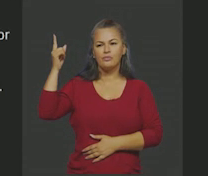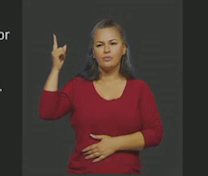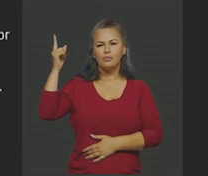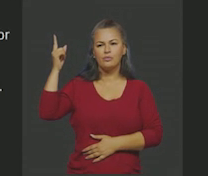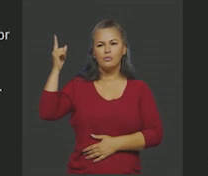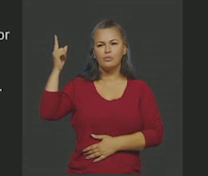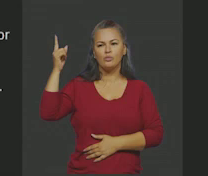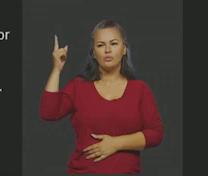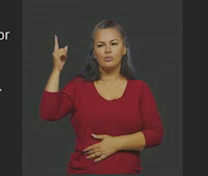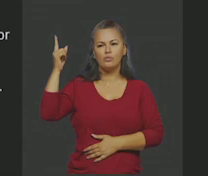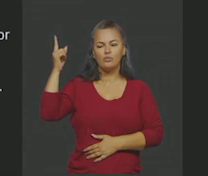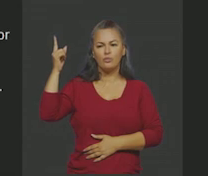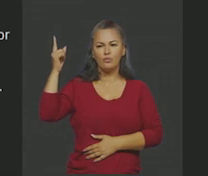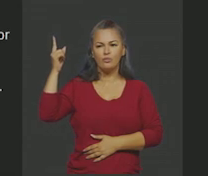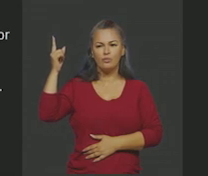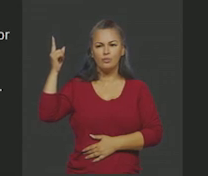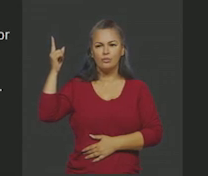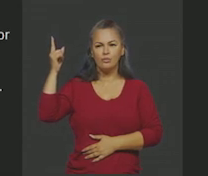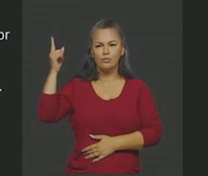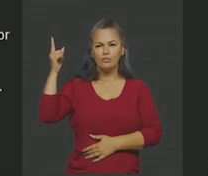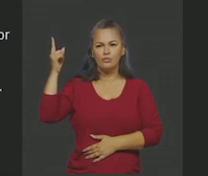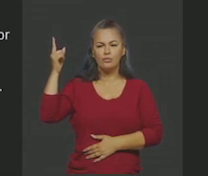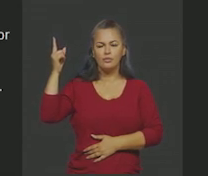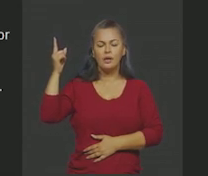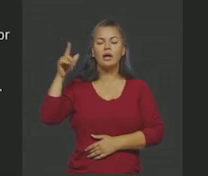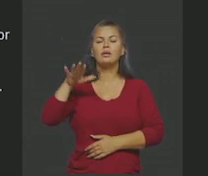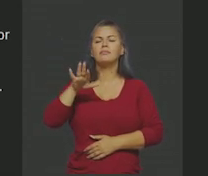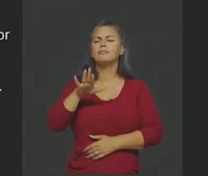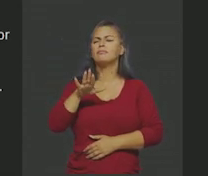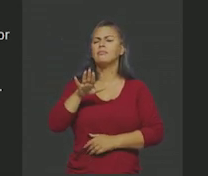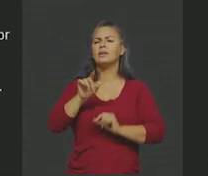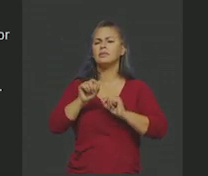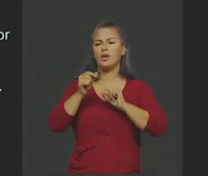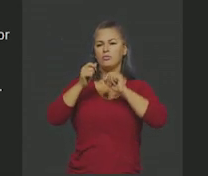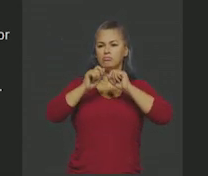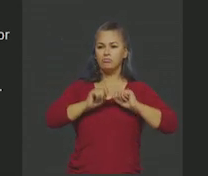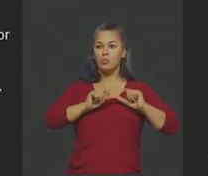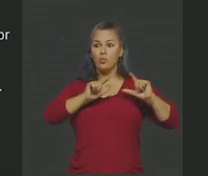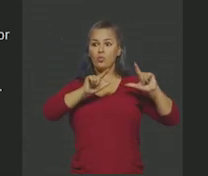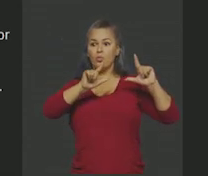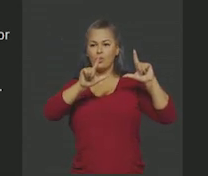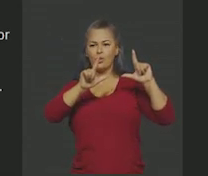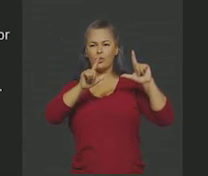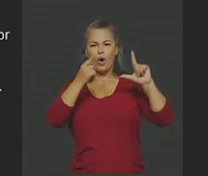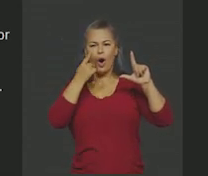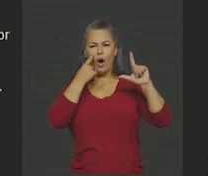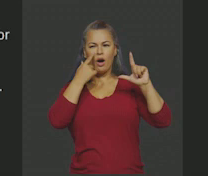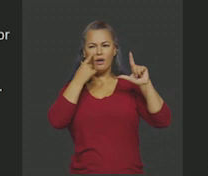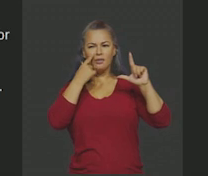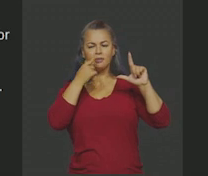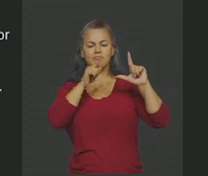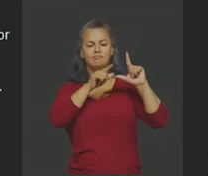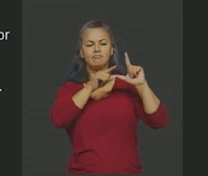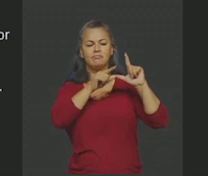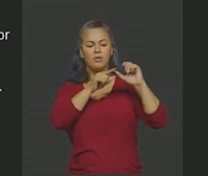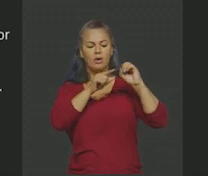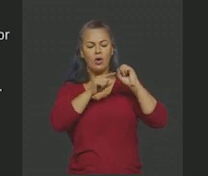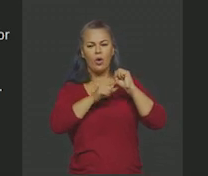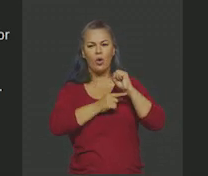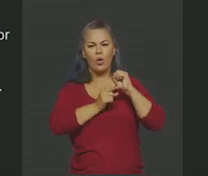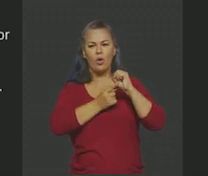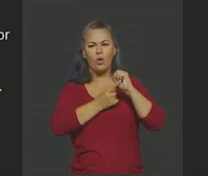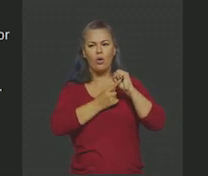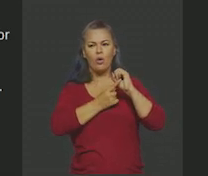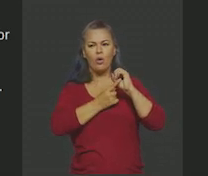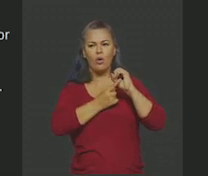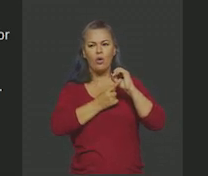outras vezes para poder ver o desenho melhor. Nesse desenho aqui maior, aqui ó, mostrando a íris, a pupila, aqui